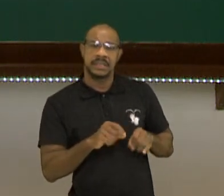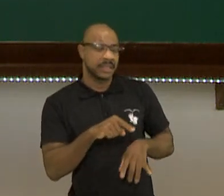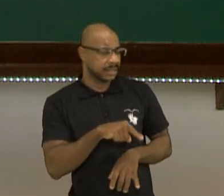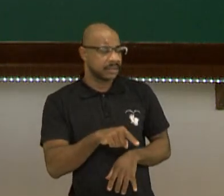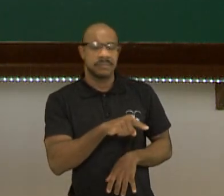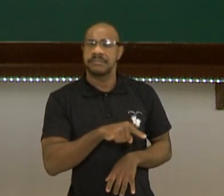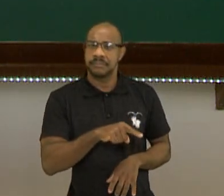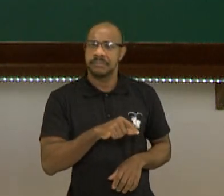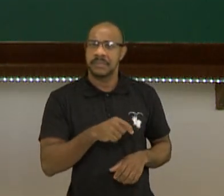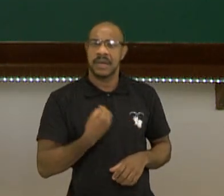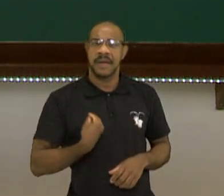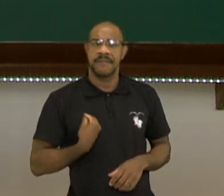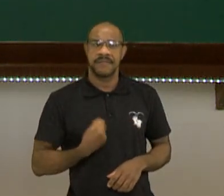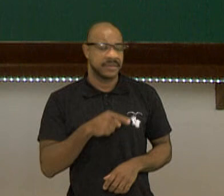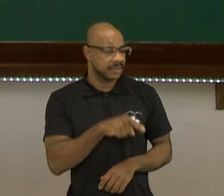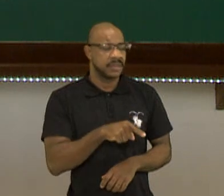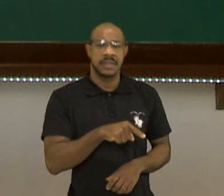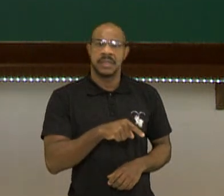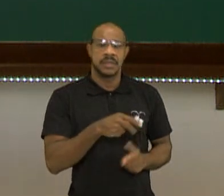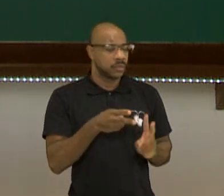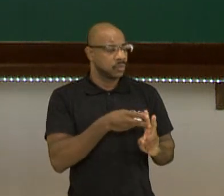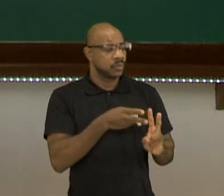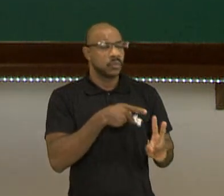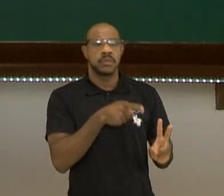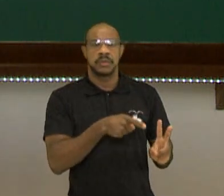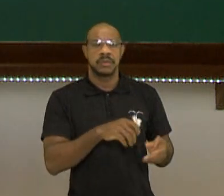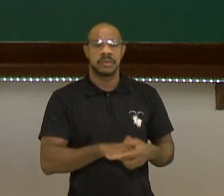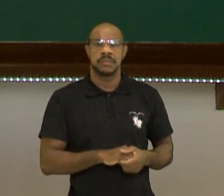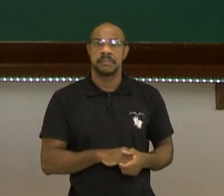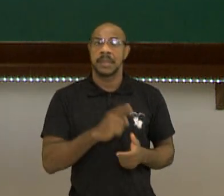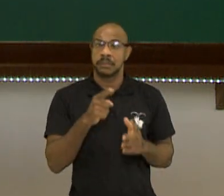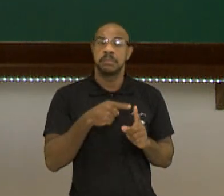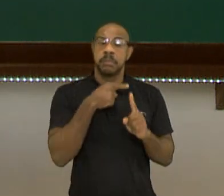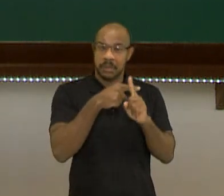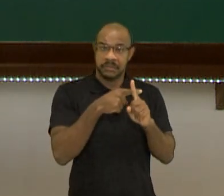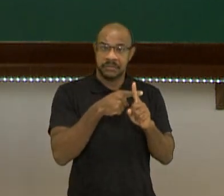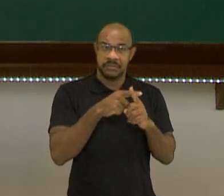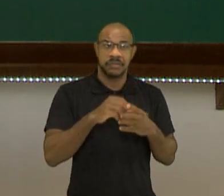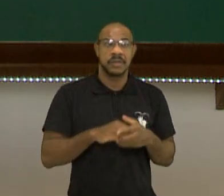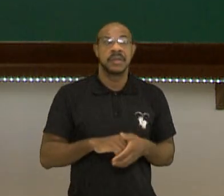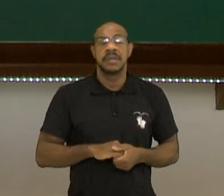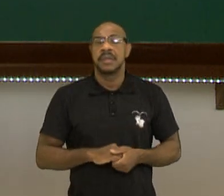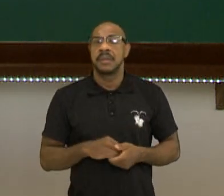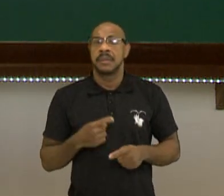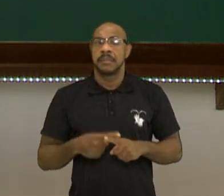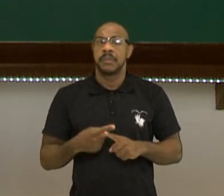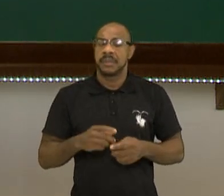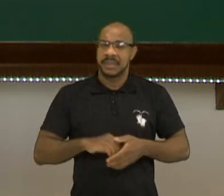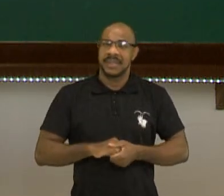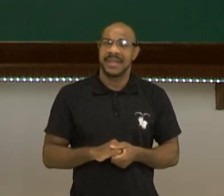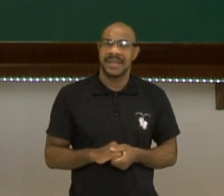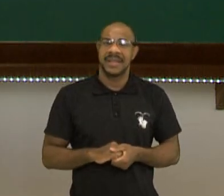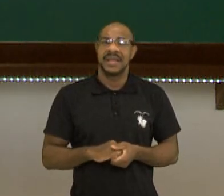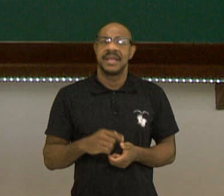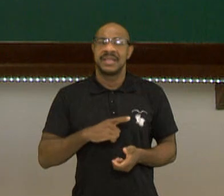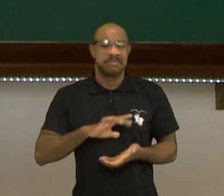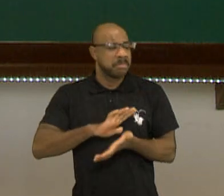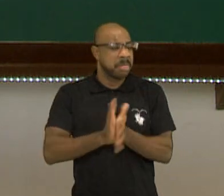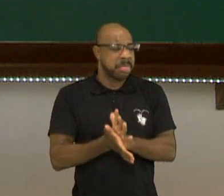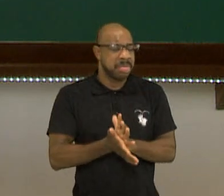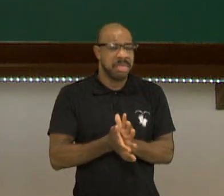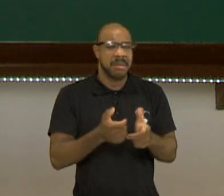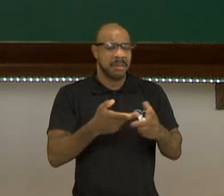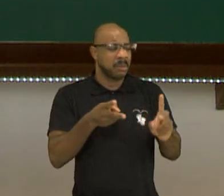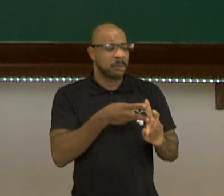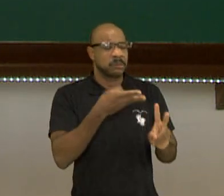de transformar, mas não no sentido positivo, no sentido negativo, já que desconstruía uma questão cultural que era